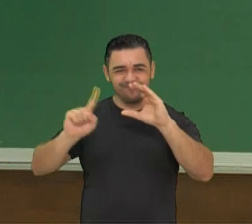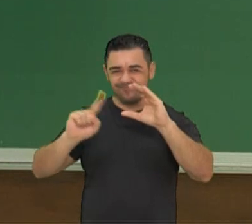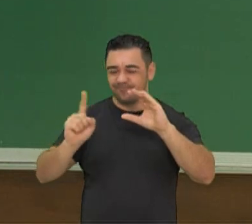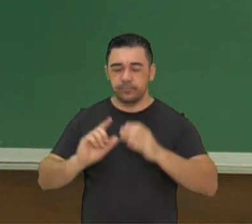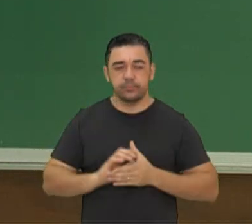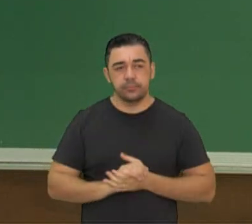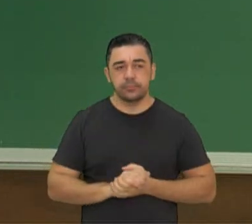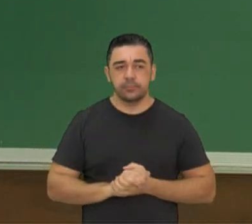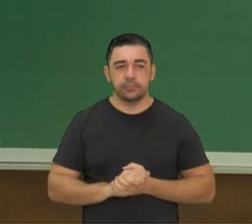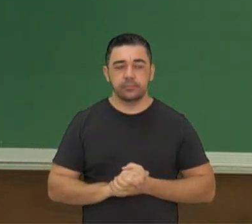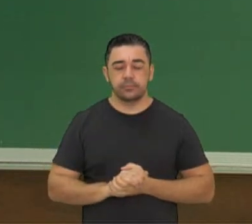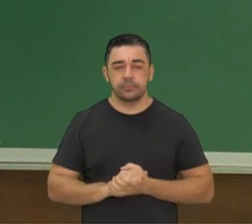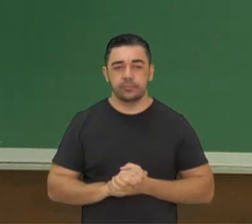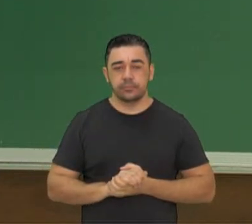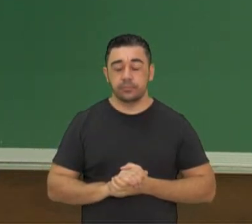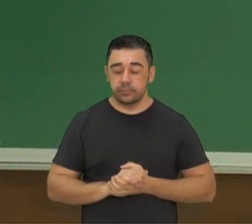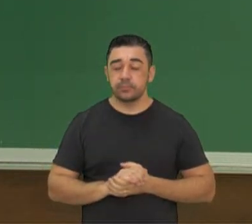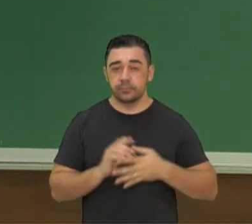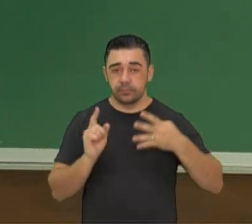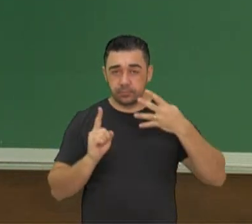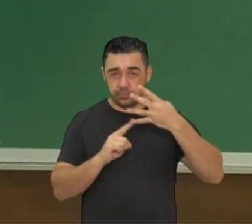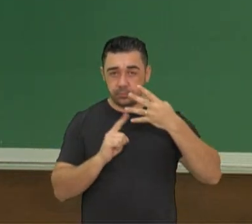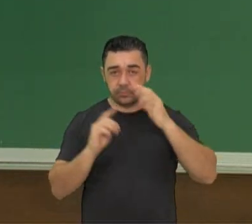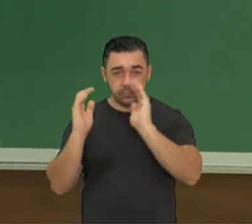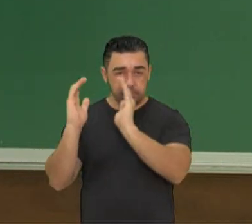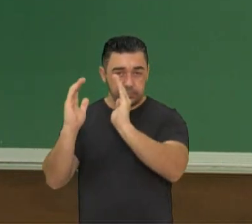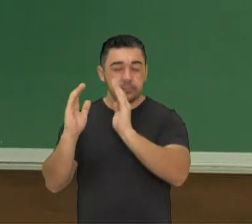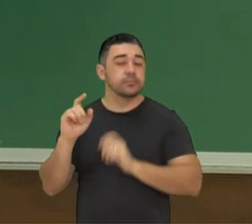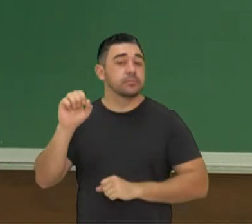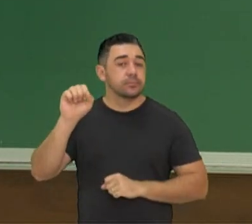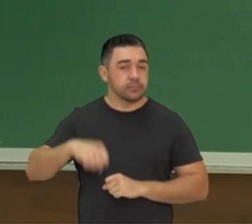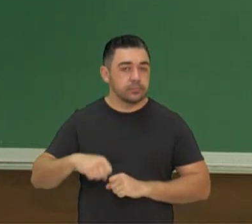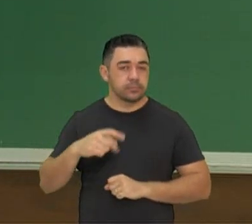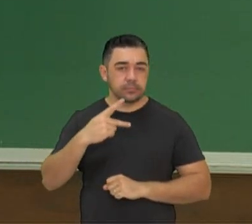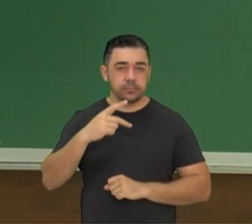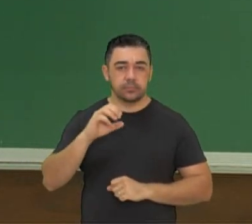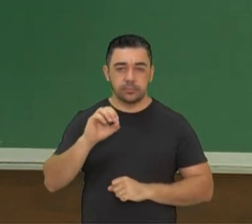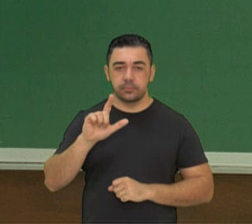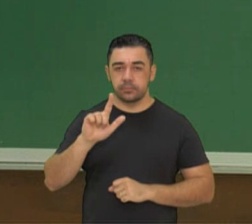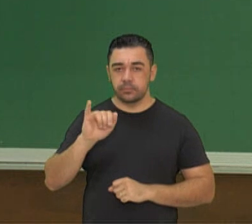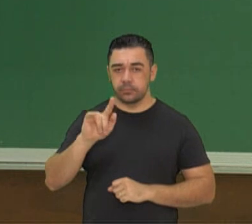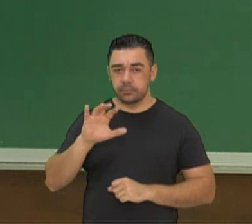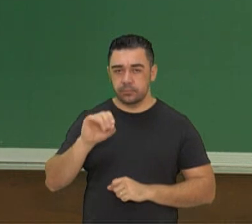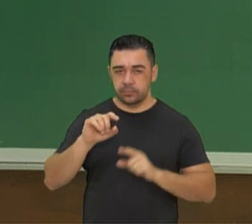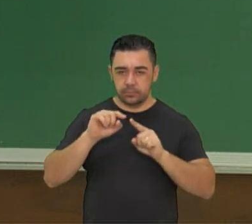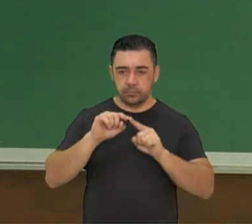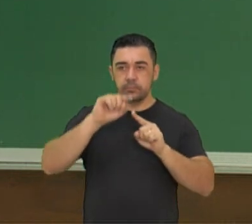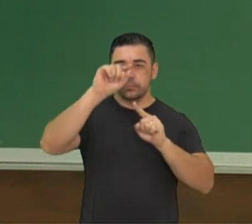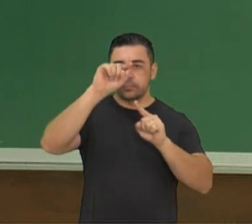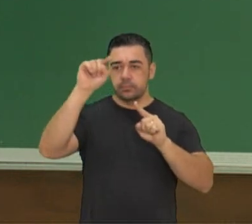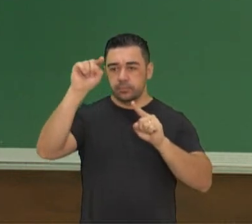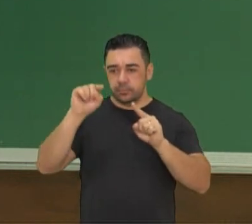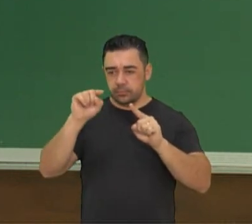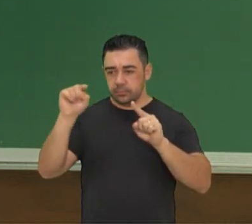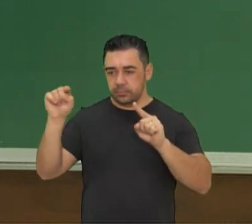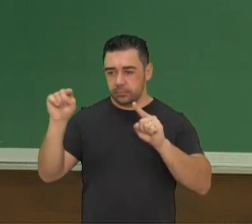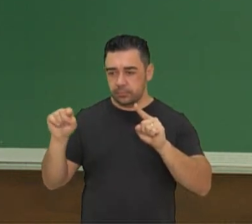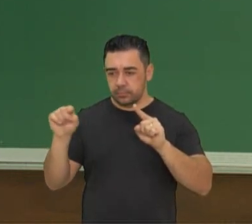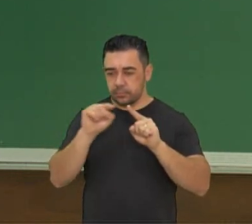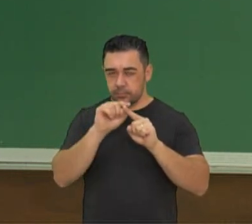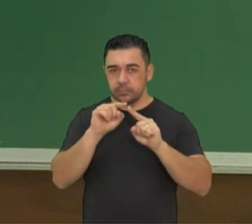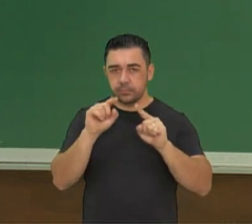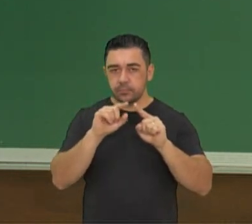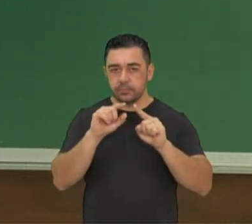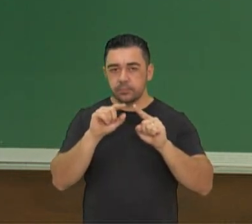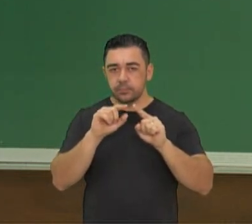Tá? O quarto é um polígono? Sim, porque ele é segmentado, né? Ele tem um monte de segmentos de reta e ele é uma figura